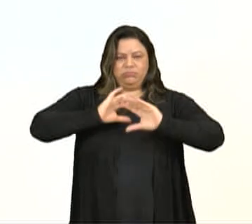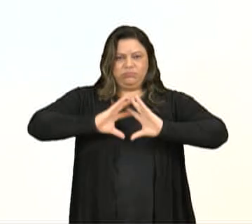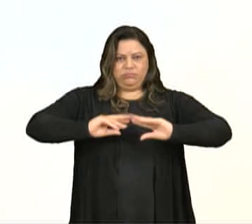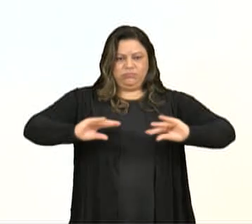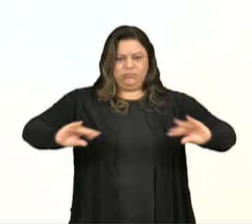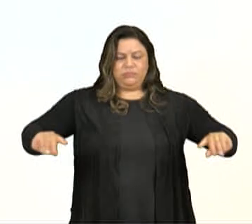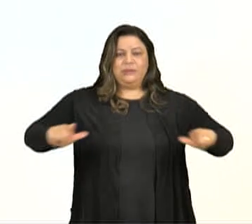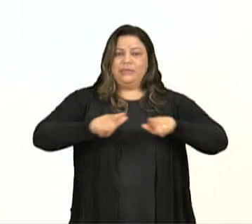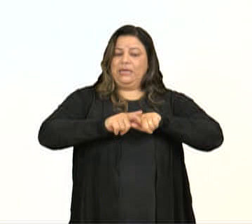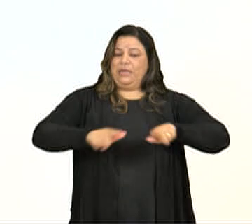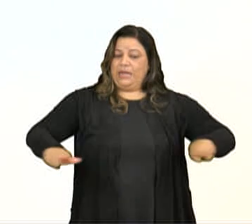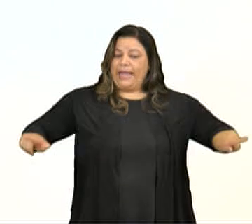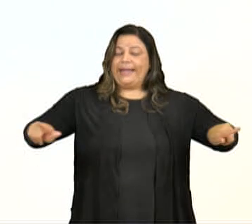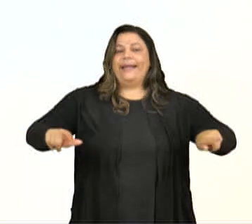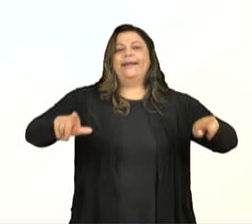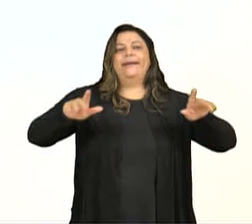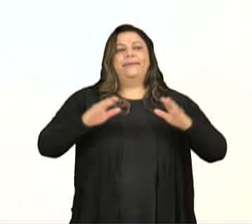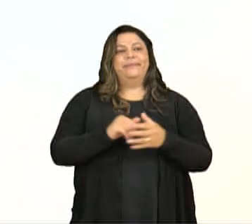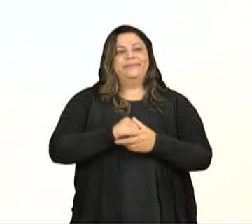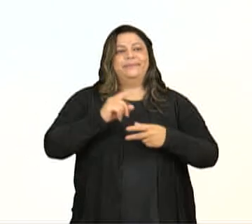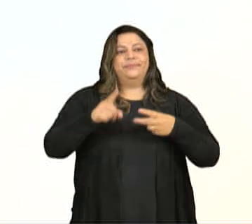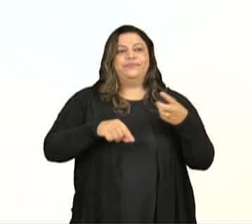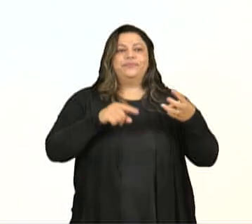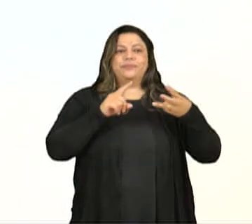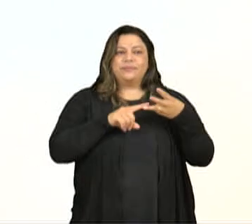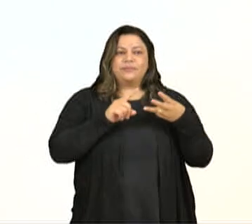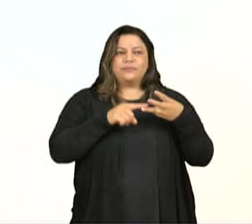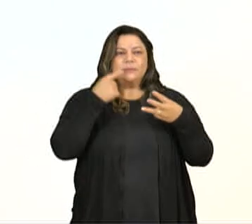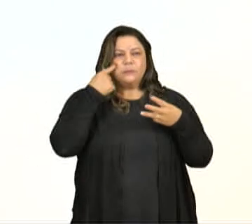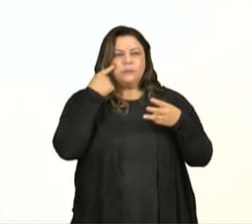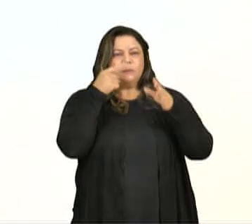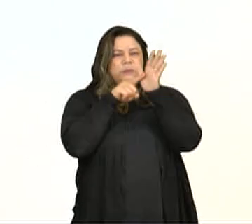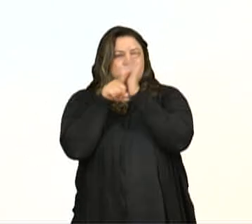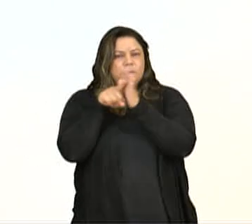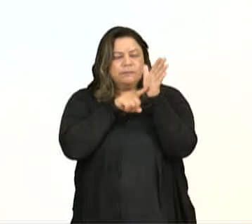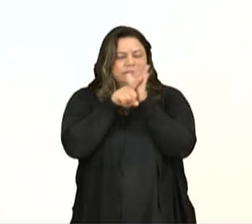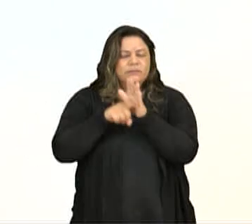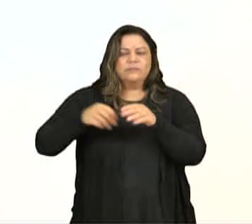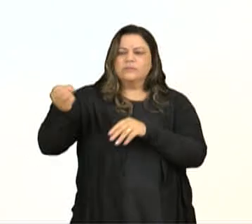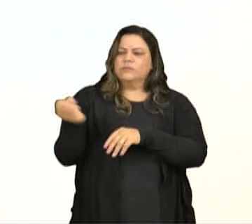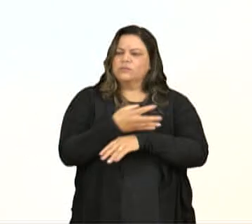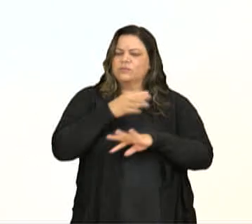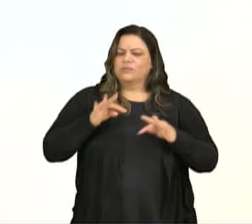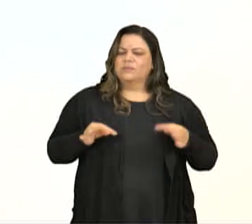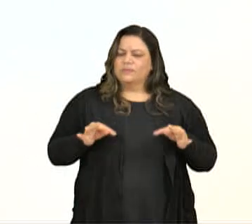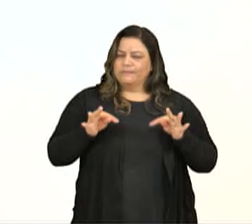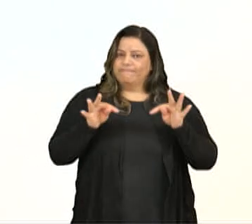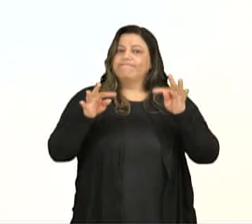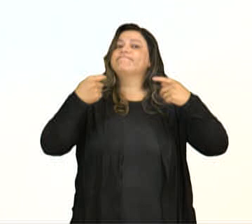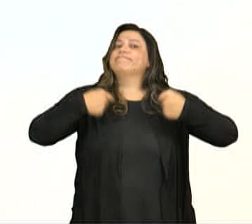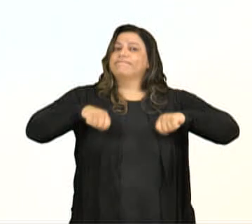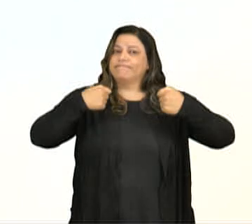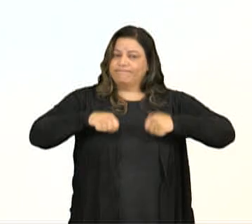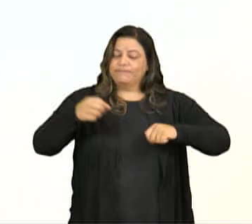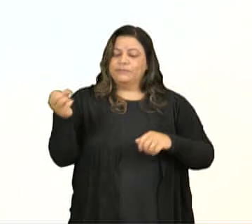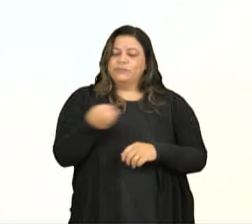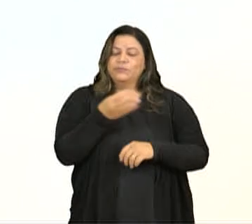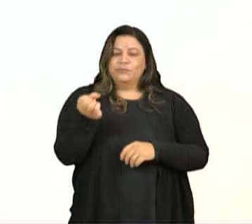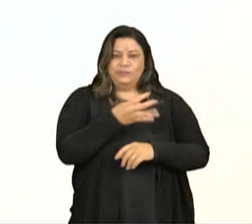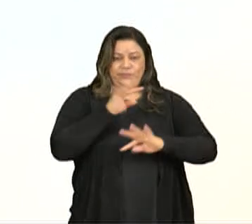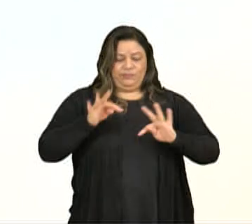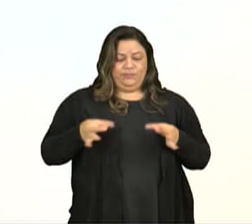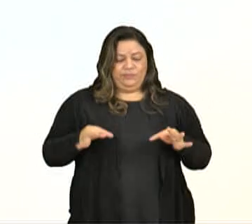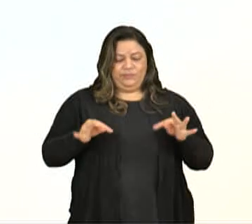se esgotam, né? Conduzem à investigação ali de novas tecnologias, então é preciso desenvolver novas tecnologias